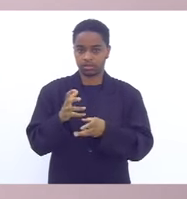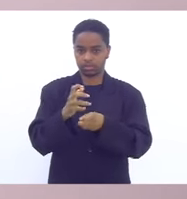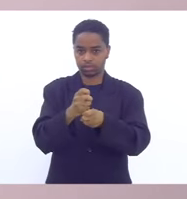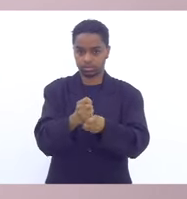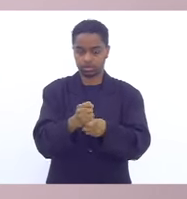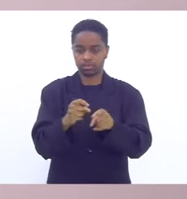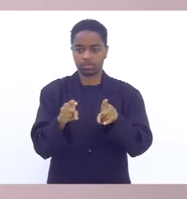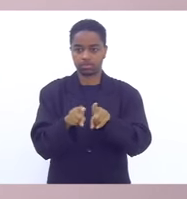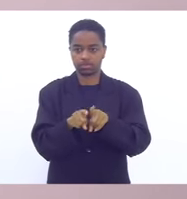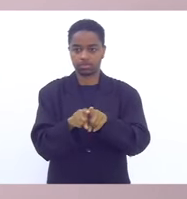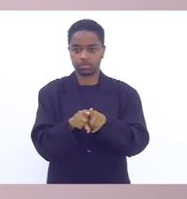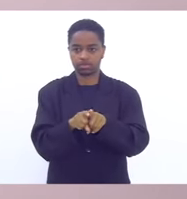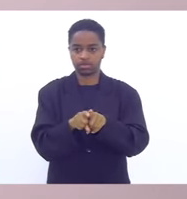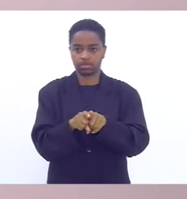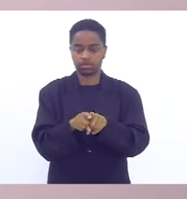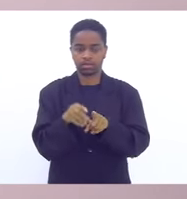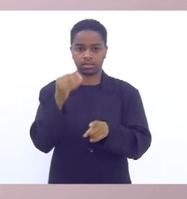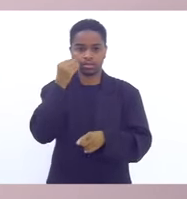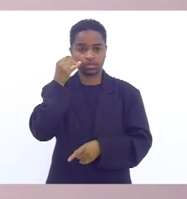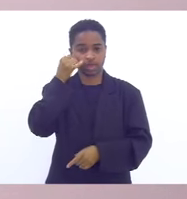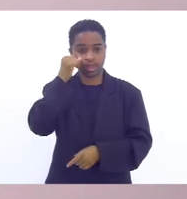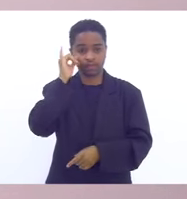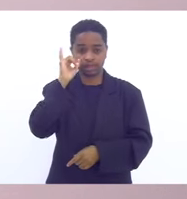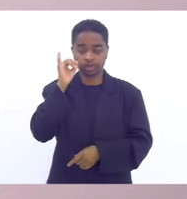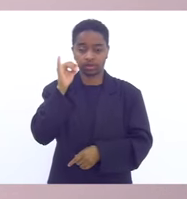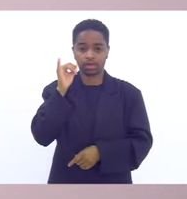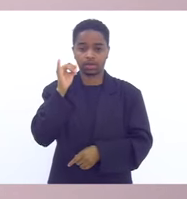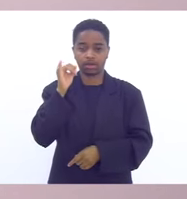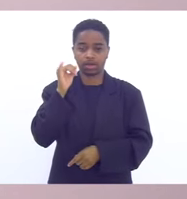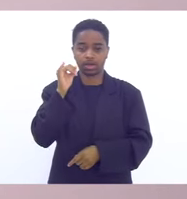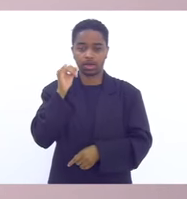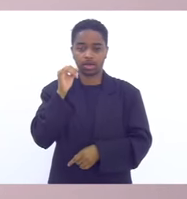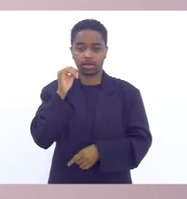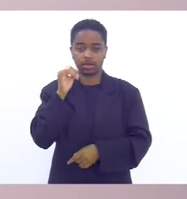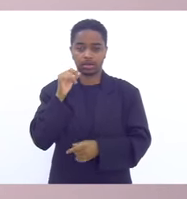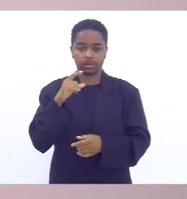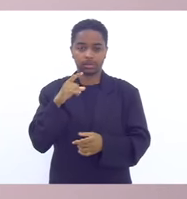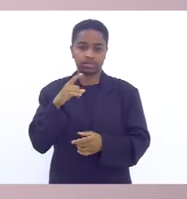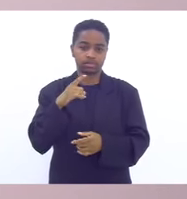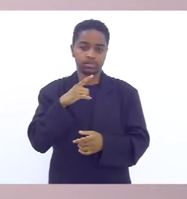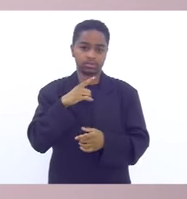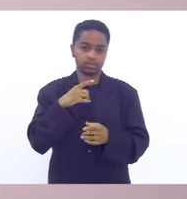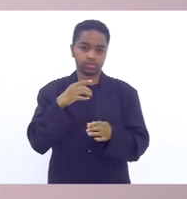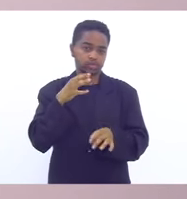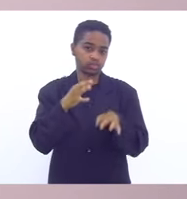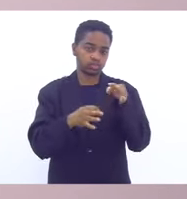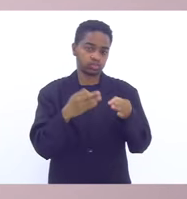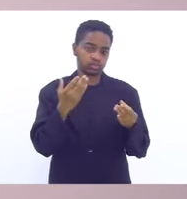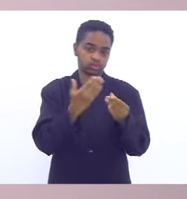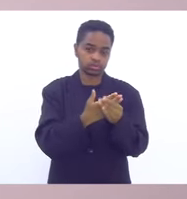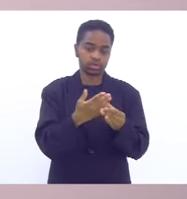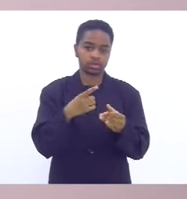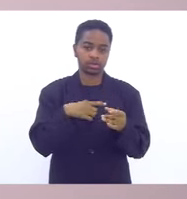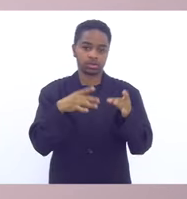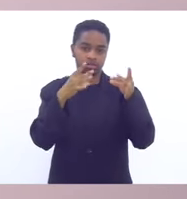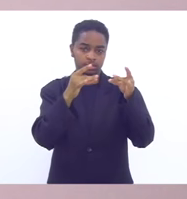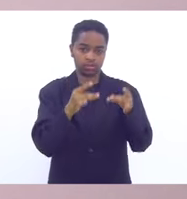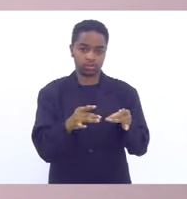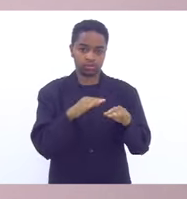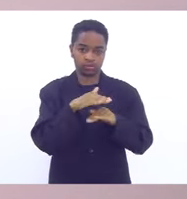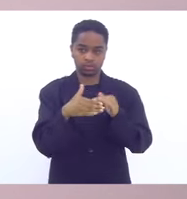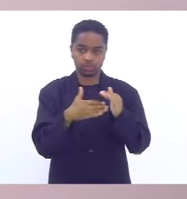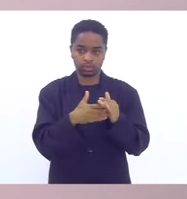para que a gente não precise tomar a medida extrema de quebra de sigilo. O deputado Vitor Júnior também fez um encaminhamento que nós já